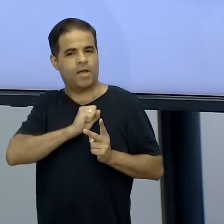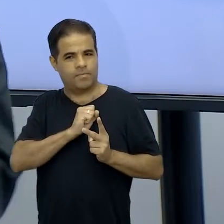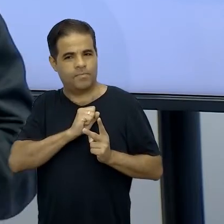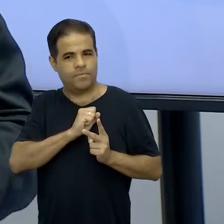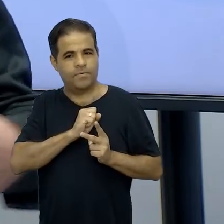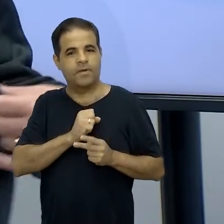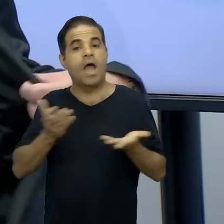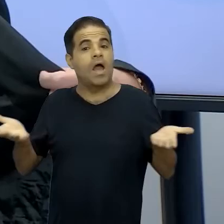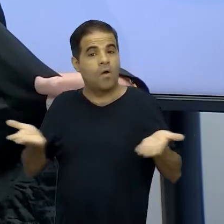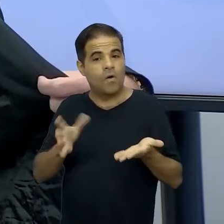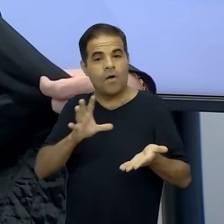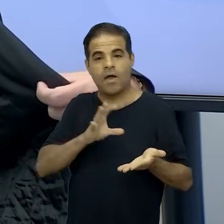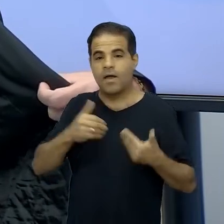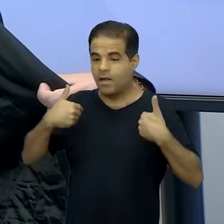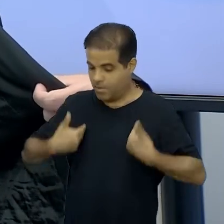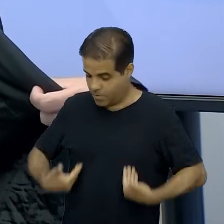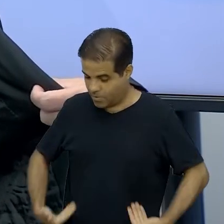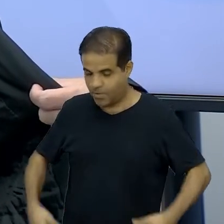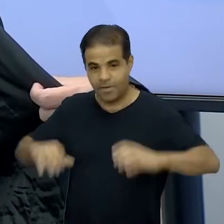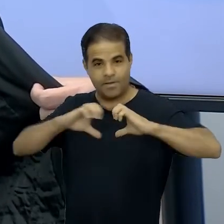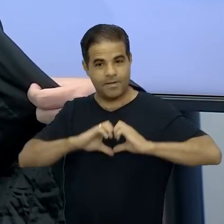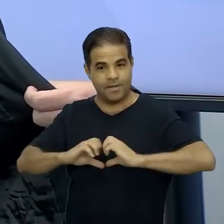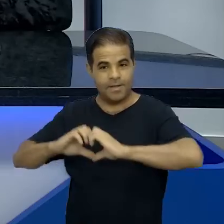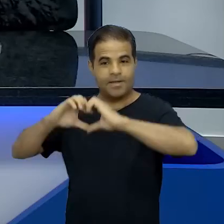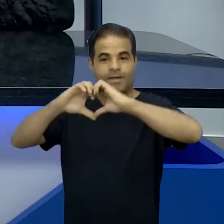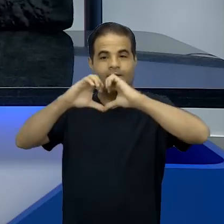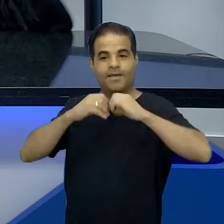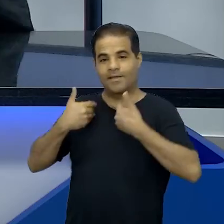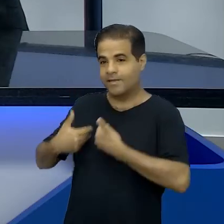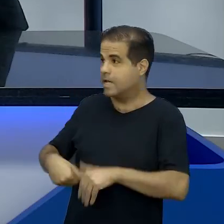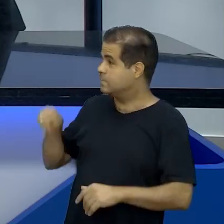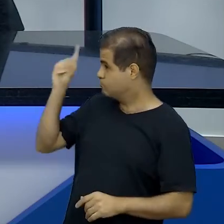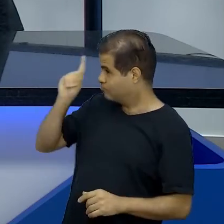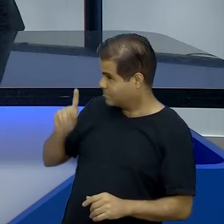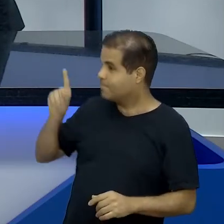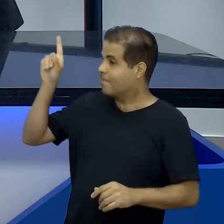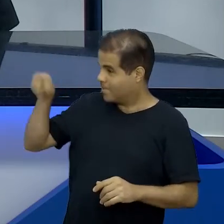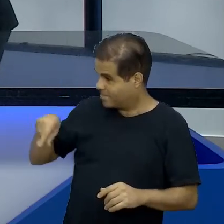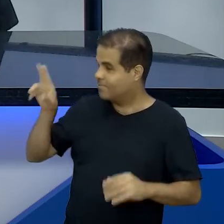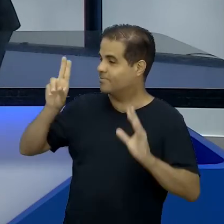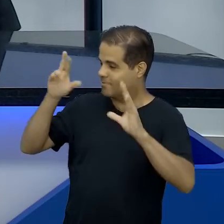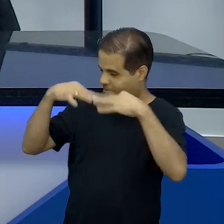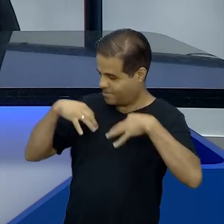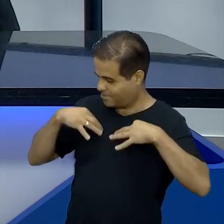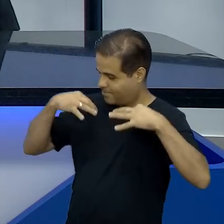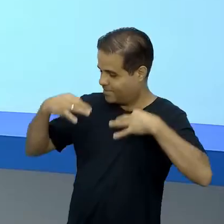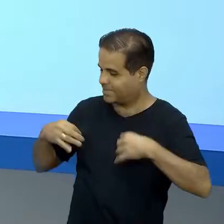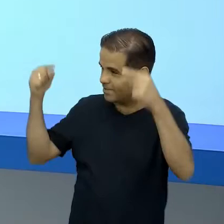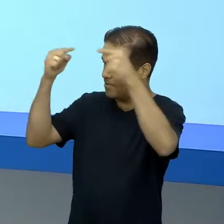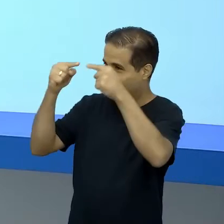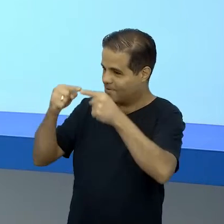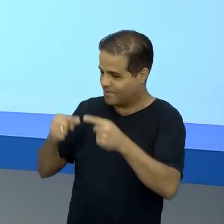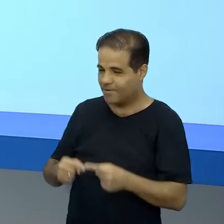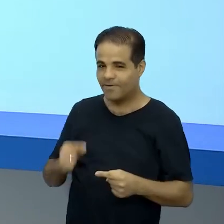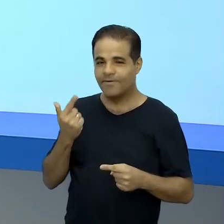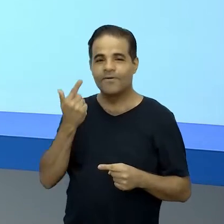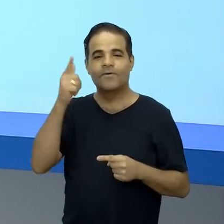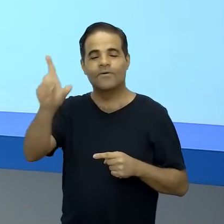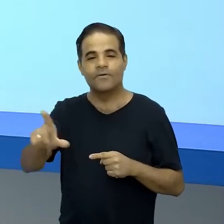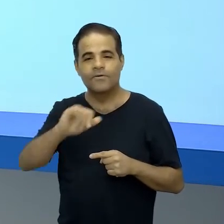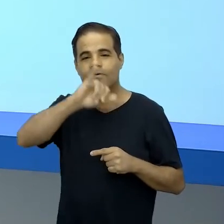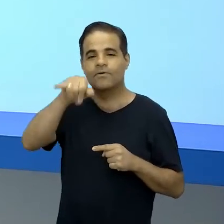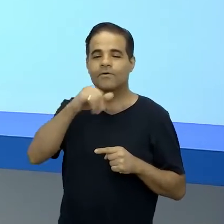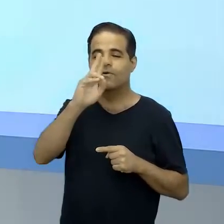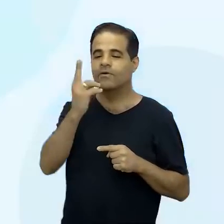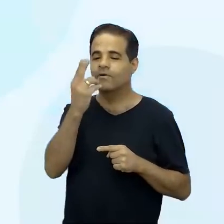tá bem romântica, por isso que eu vim de coraçãozinho. É por isso. Você nem sabia, mas era isso. Exatamente. Temos mais um artista que é o John